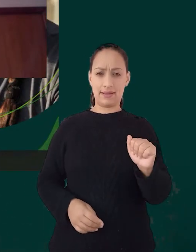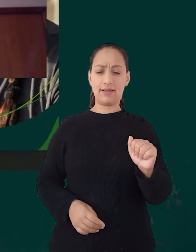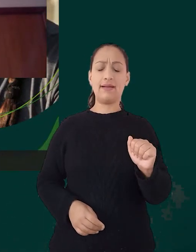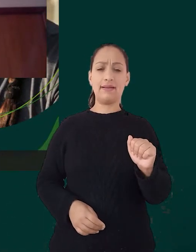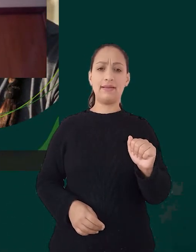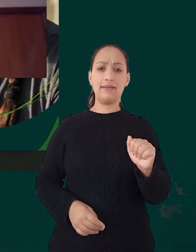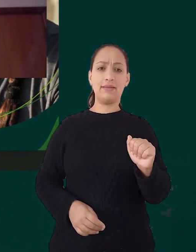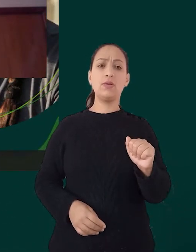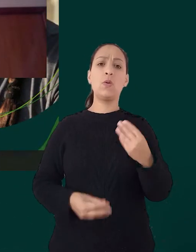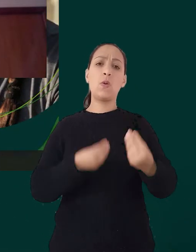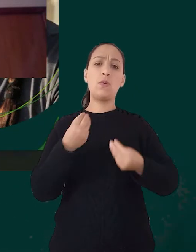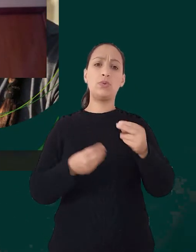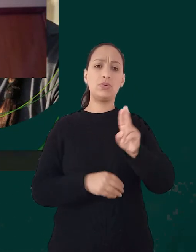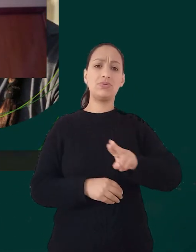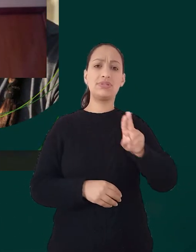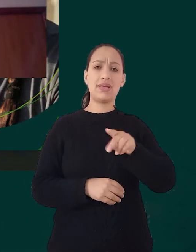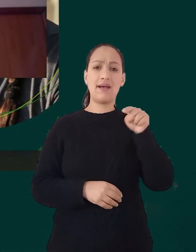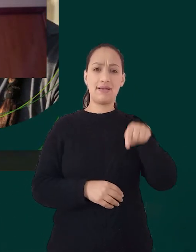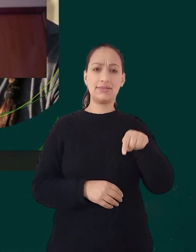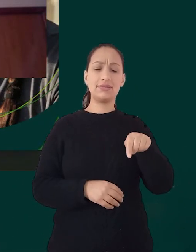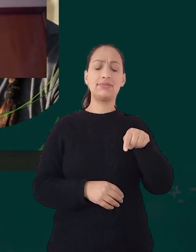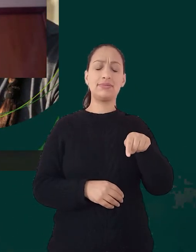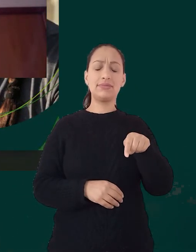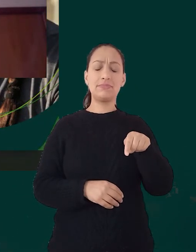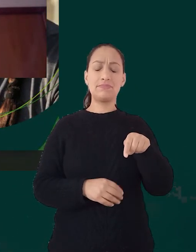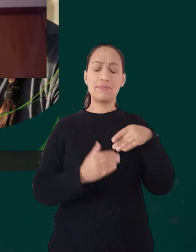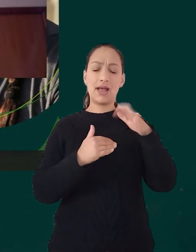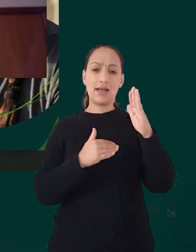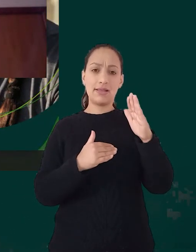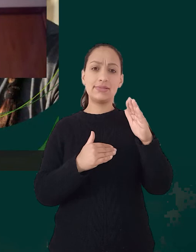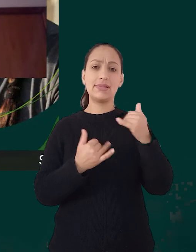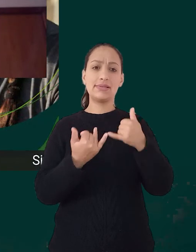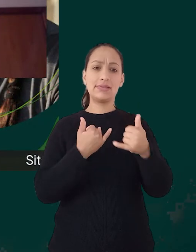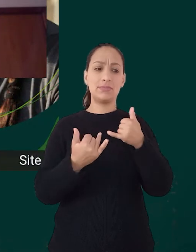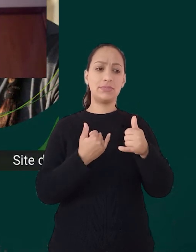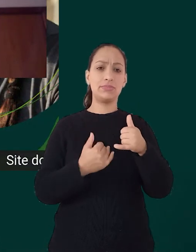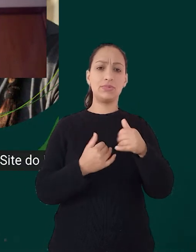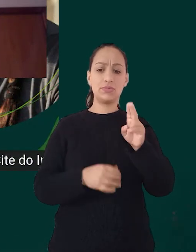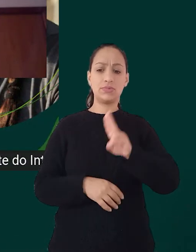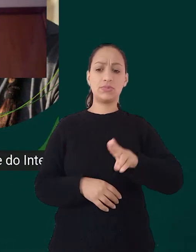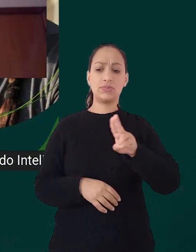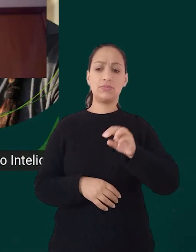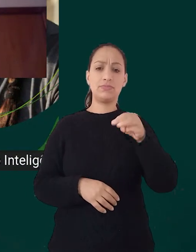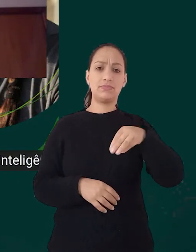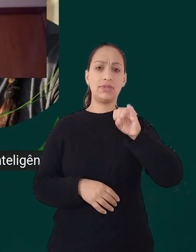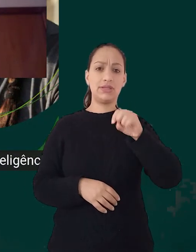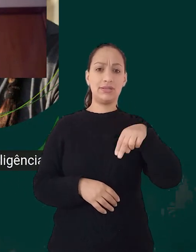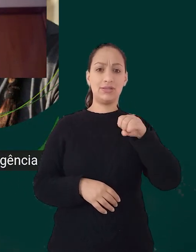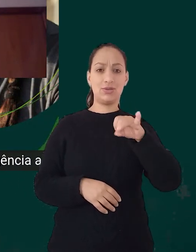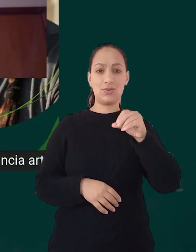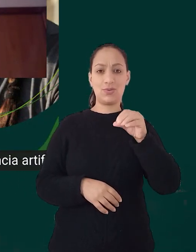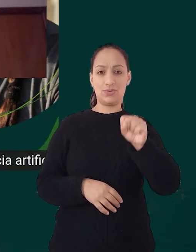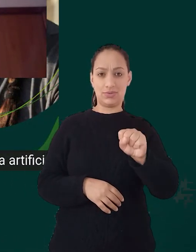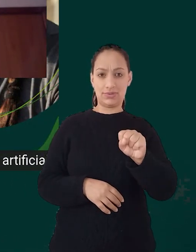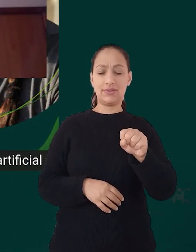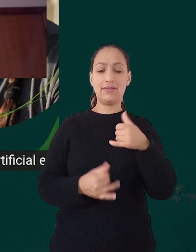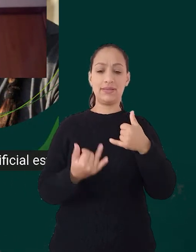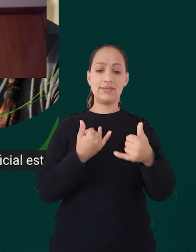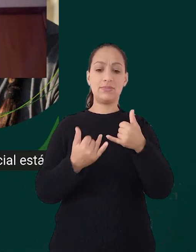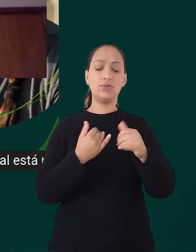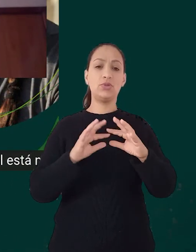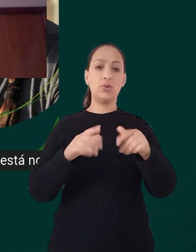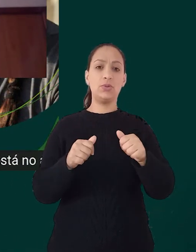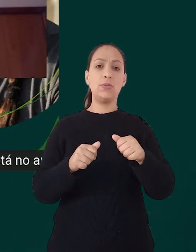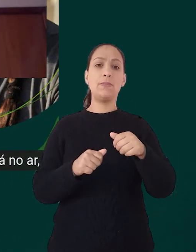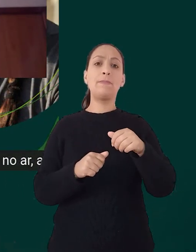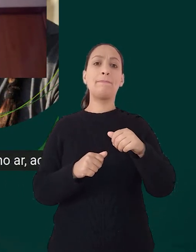utiliza essa behavior tree fica mais com a utilização dos minionzinhos, tá? Porque com todo player